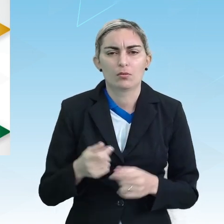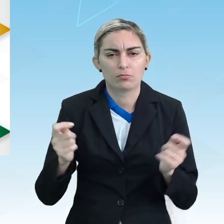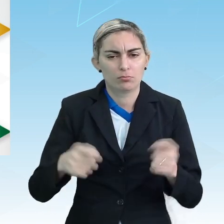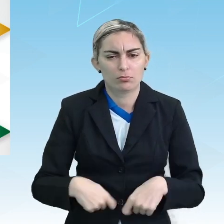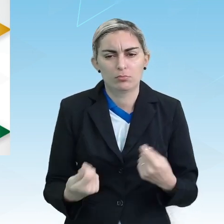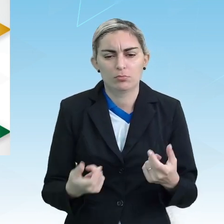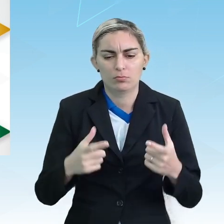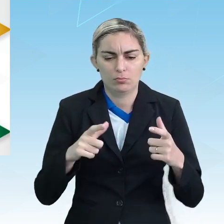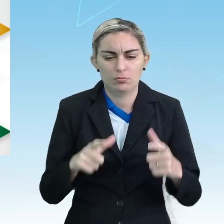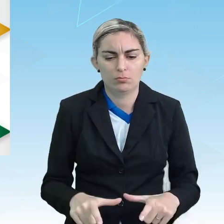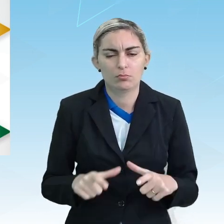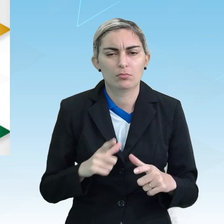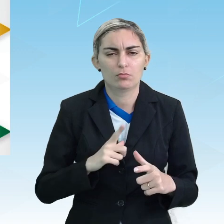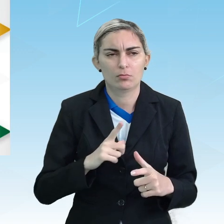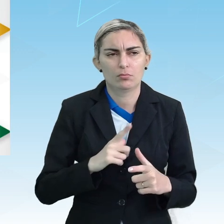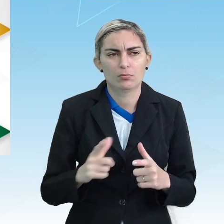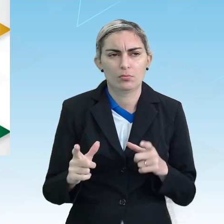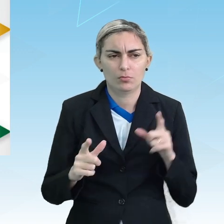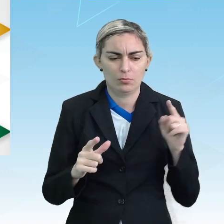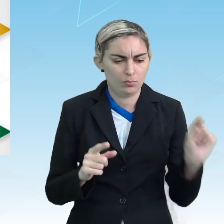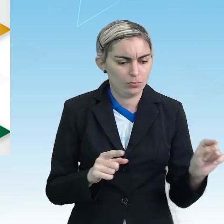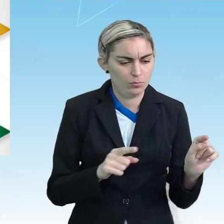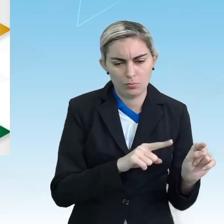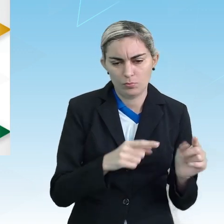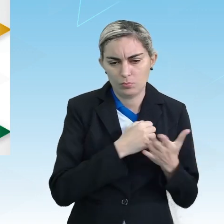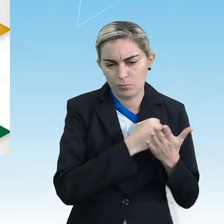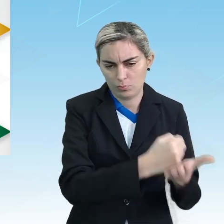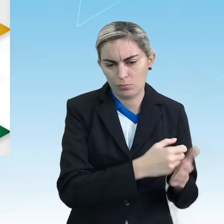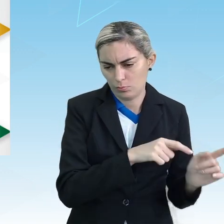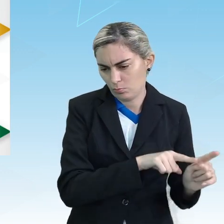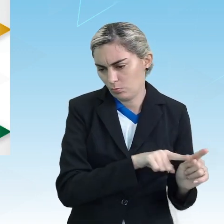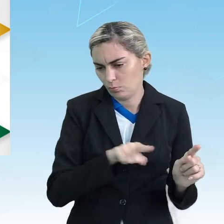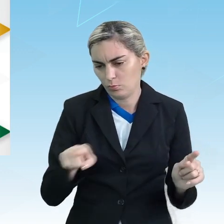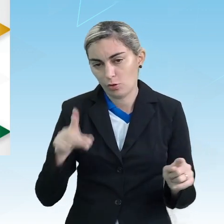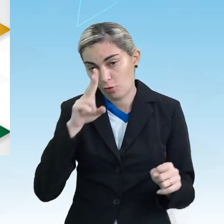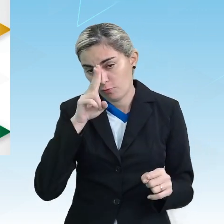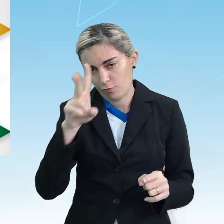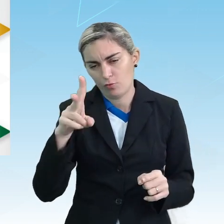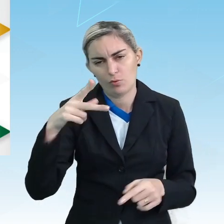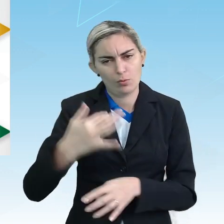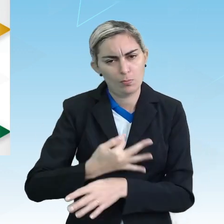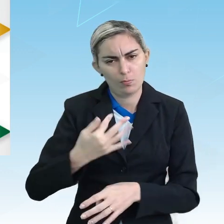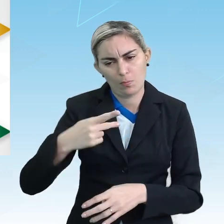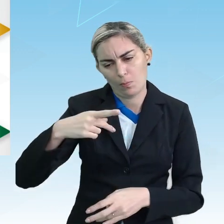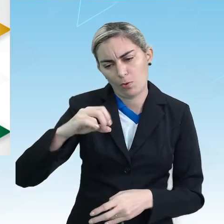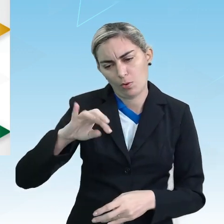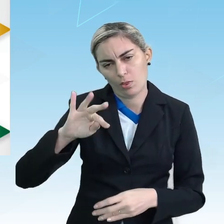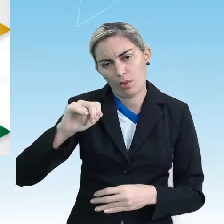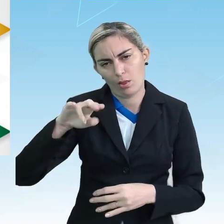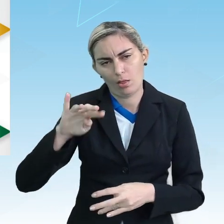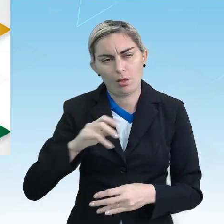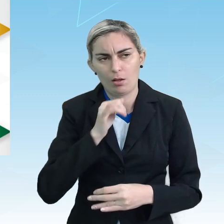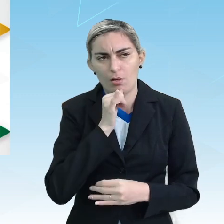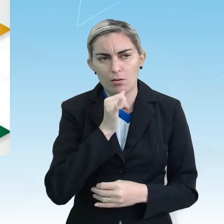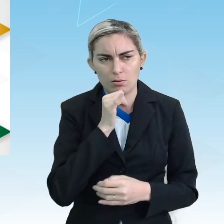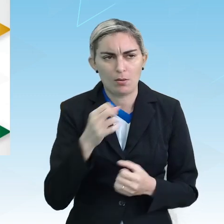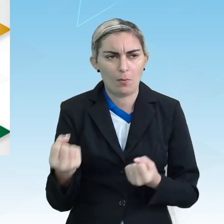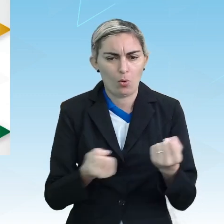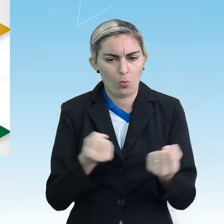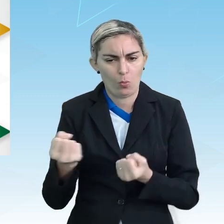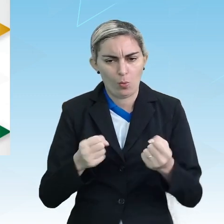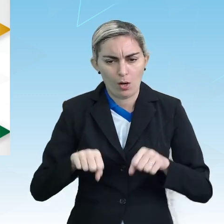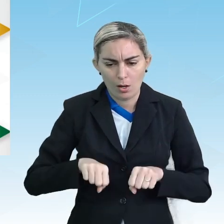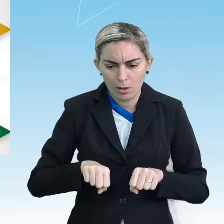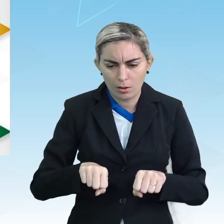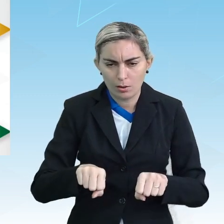estar localizada entre o ponto de apoio e a força potente. Por exemplo, um carrinho de